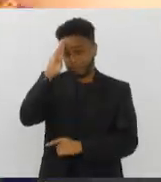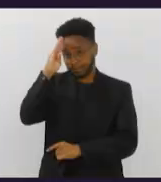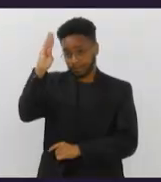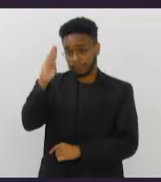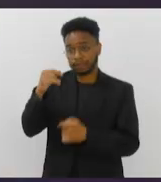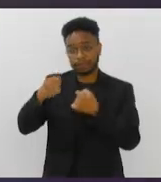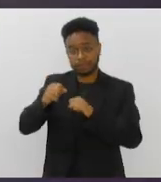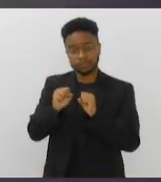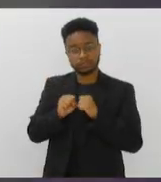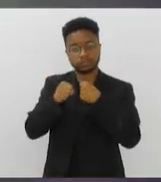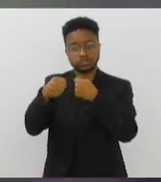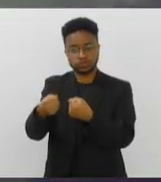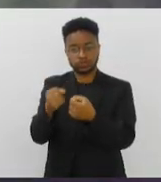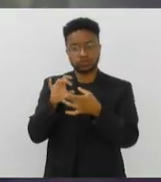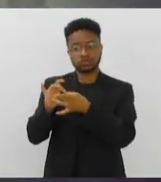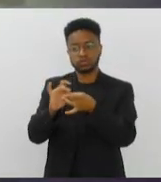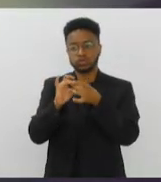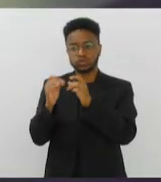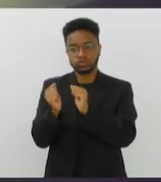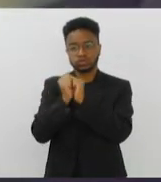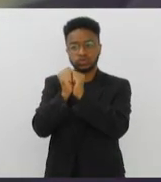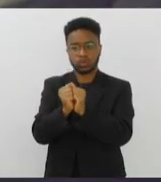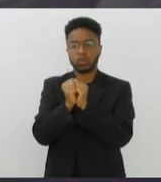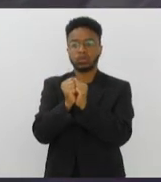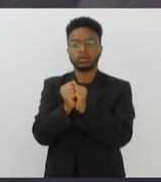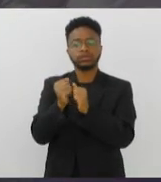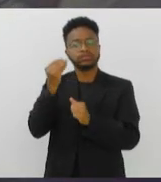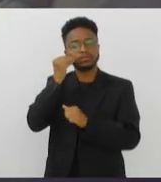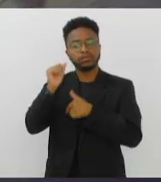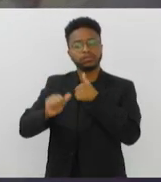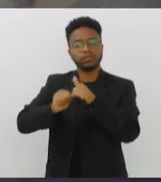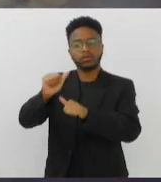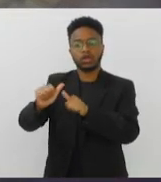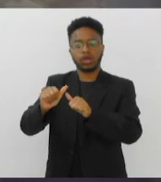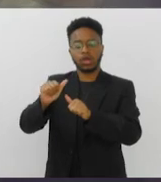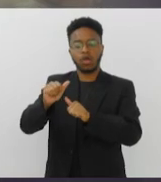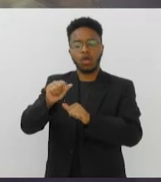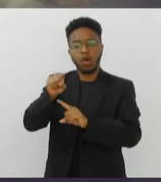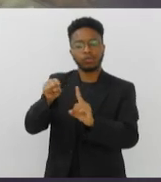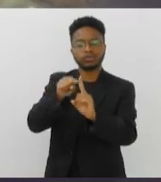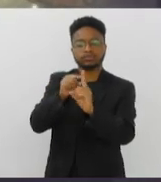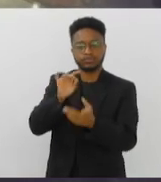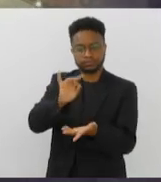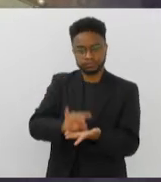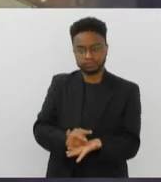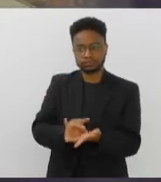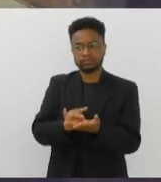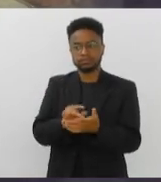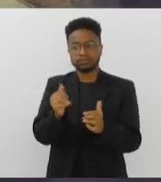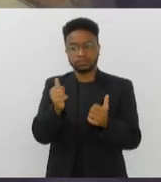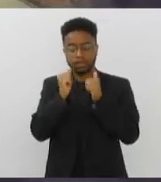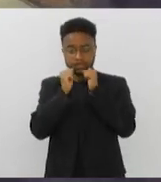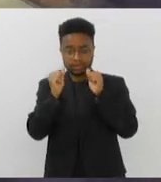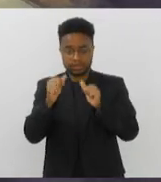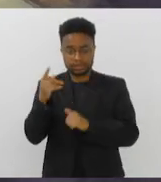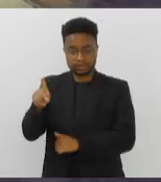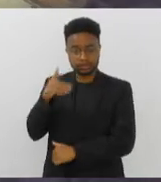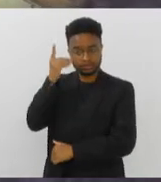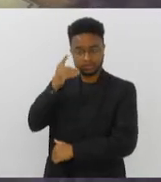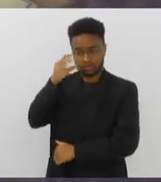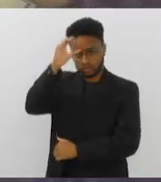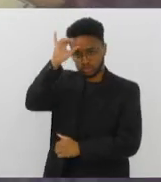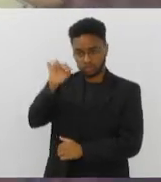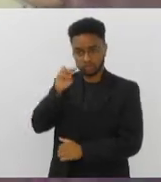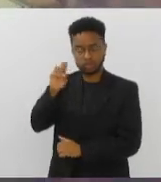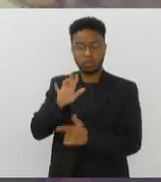uma dedicação conjunta para transformar esses objetivos em realidade. A assessoria da deputada Tia Ju exemplifica